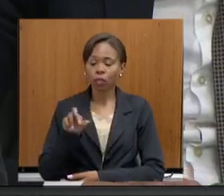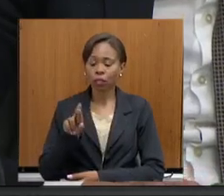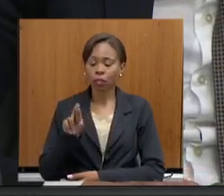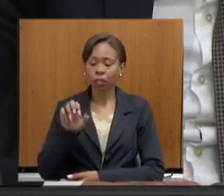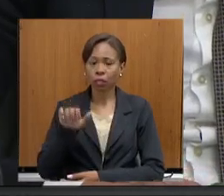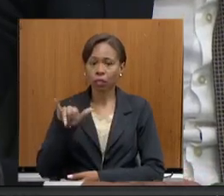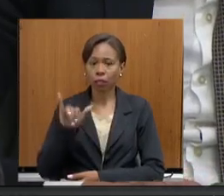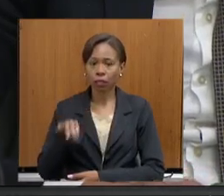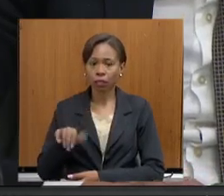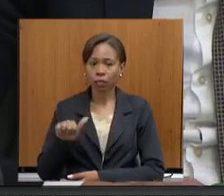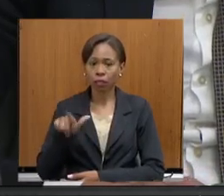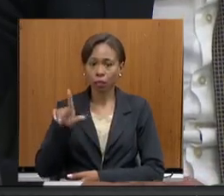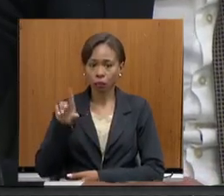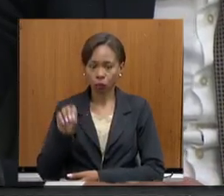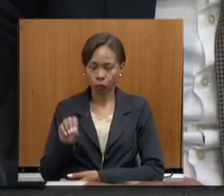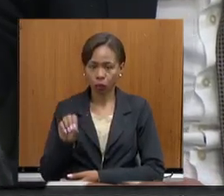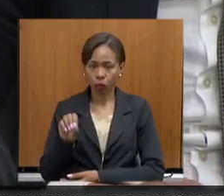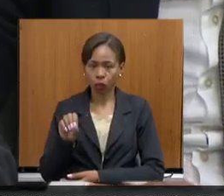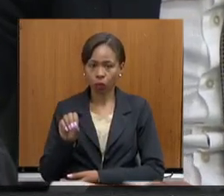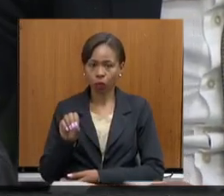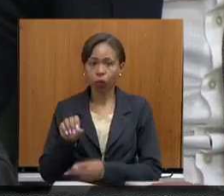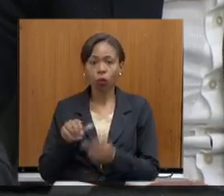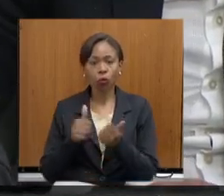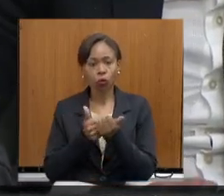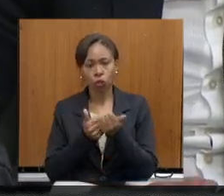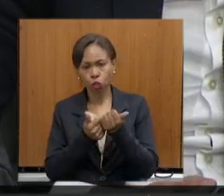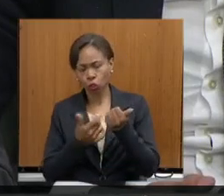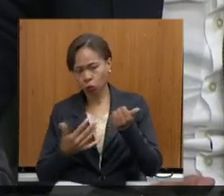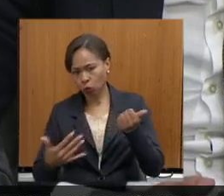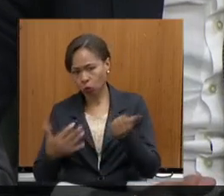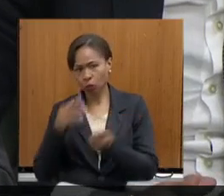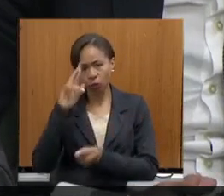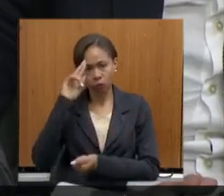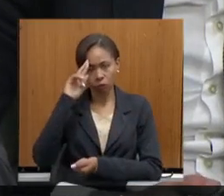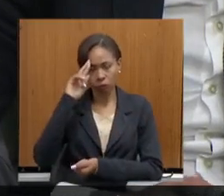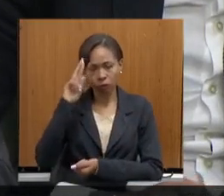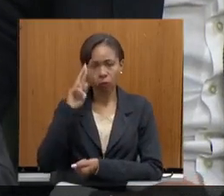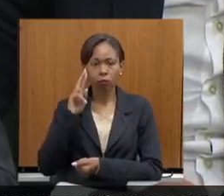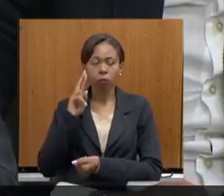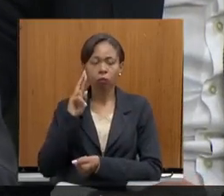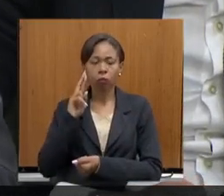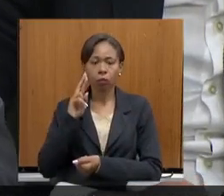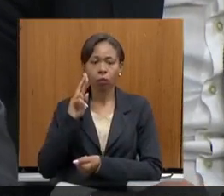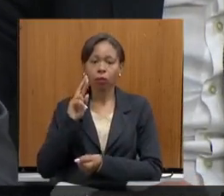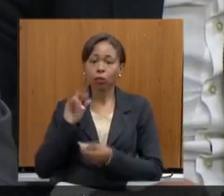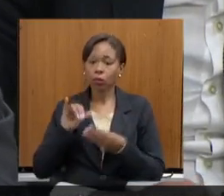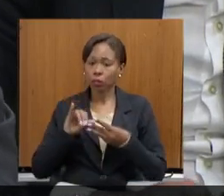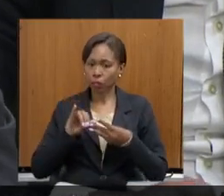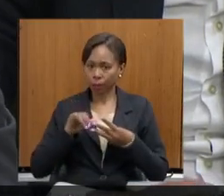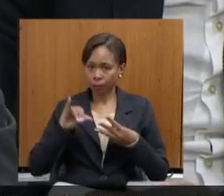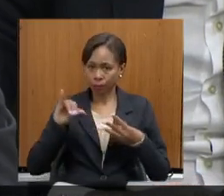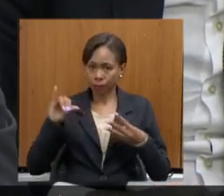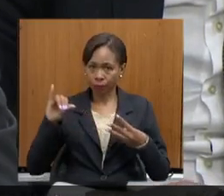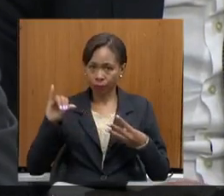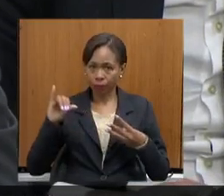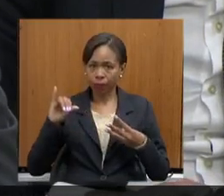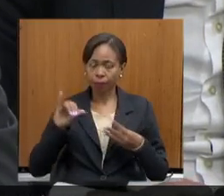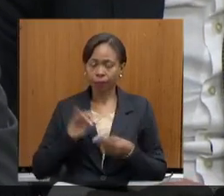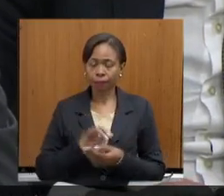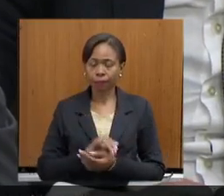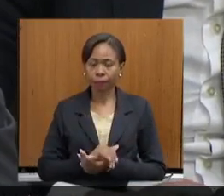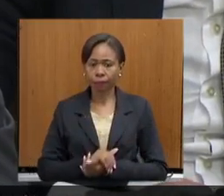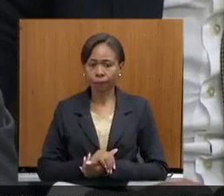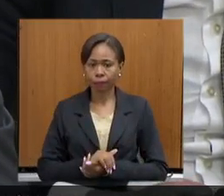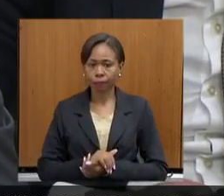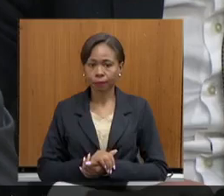todos os diretores e assessores aqui da da semic dizer que a